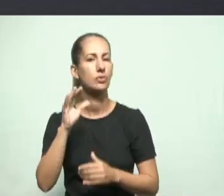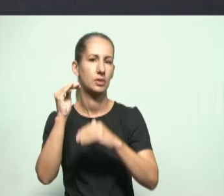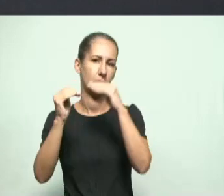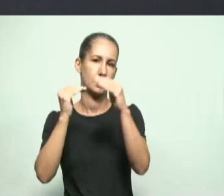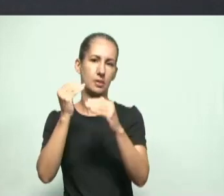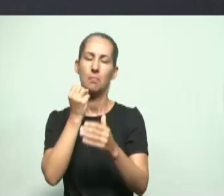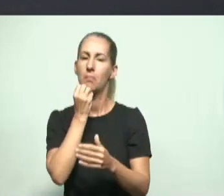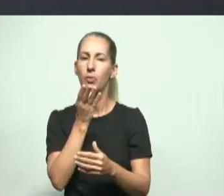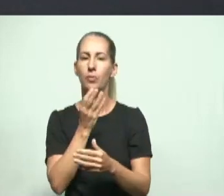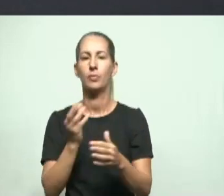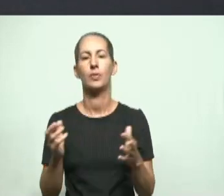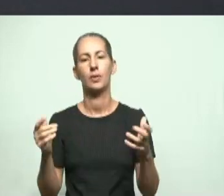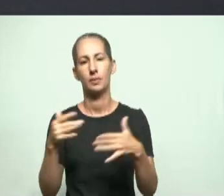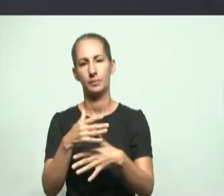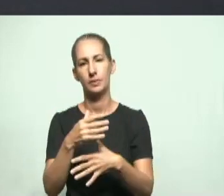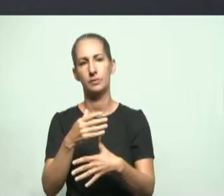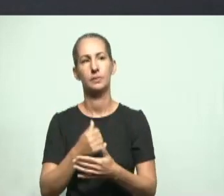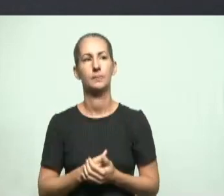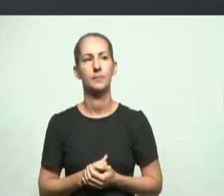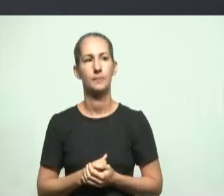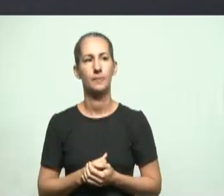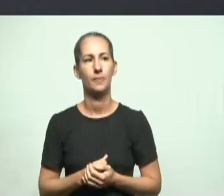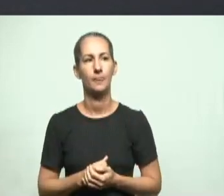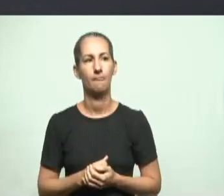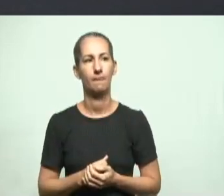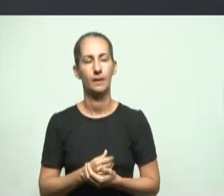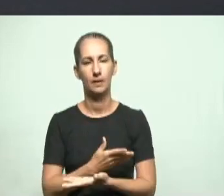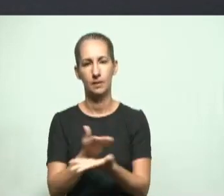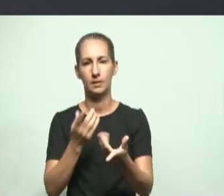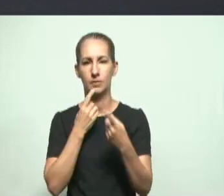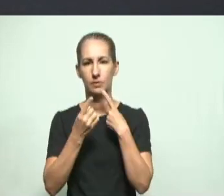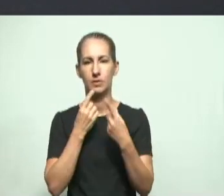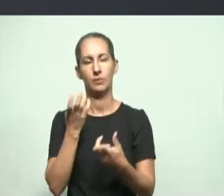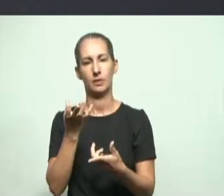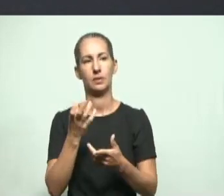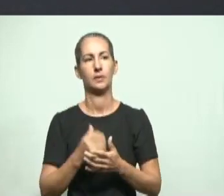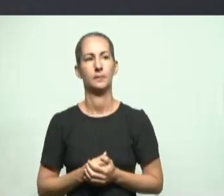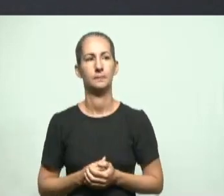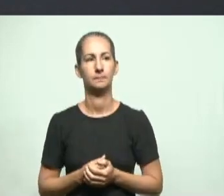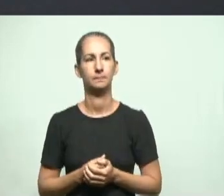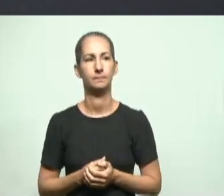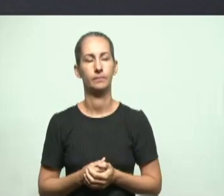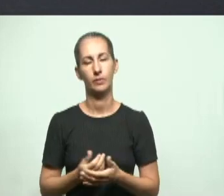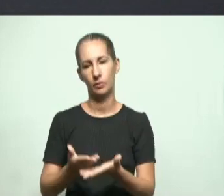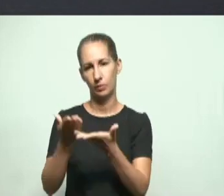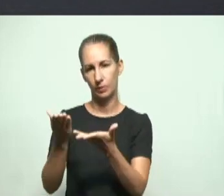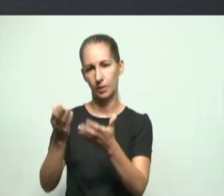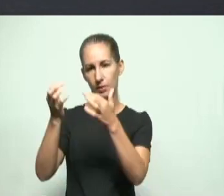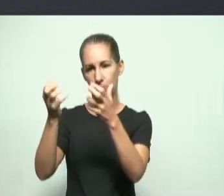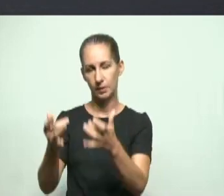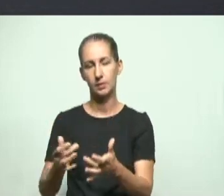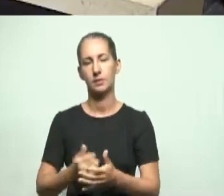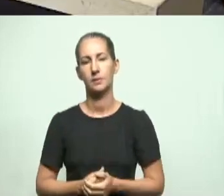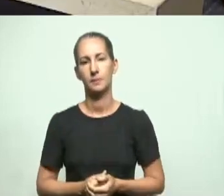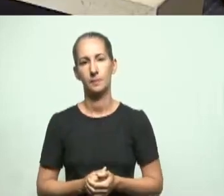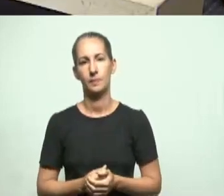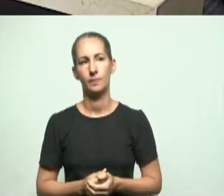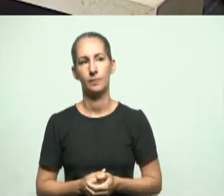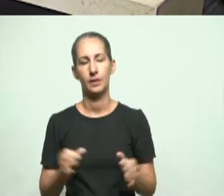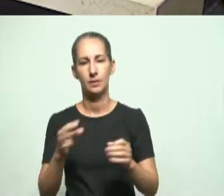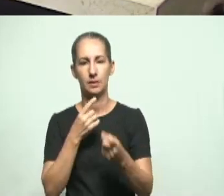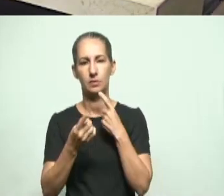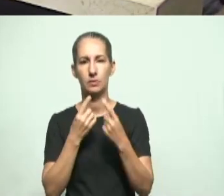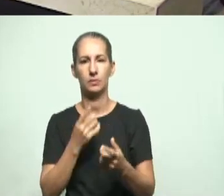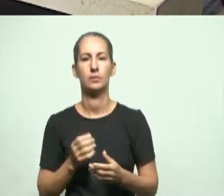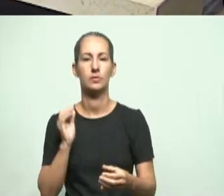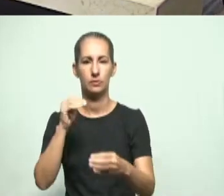um grande benefício à população. Então, essa era a discussão que eu queria aqui colocar em nossas considerações. É encerrada